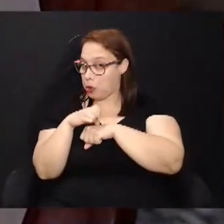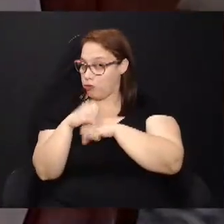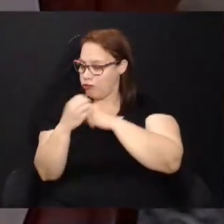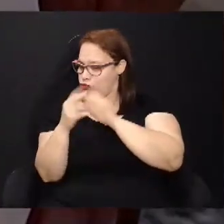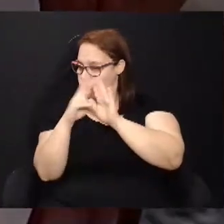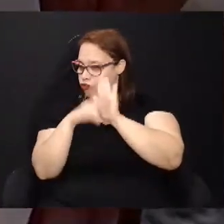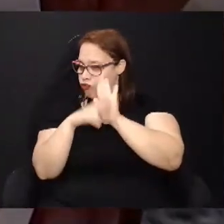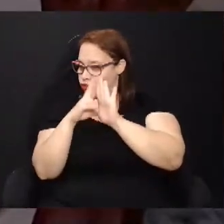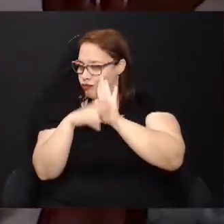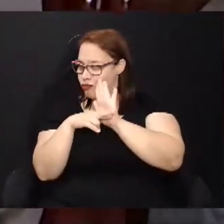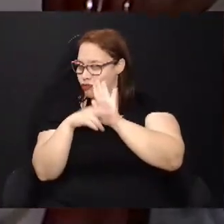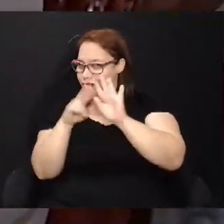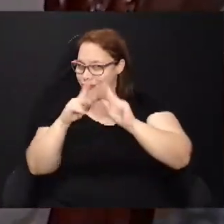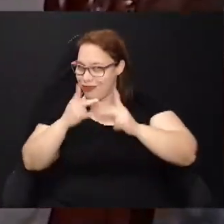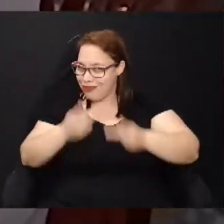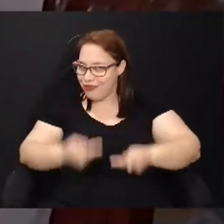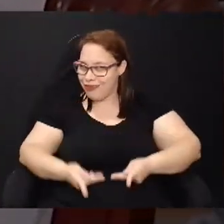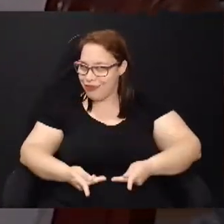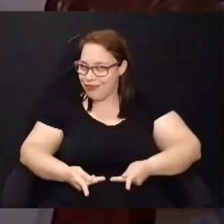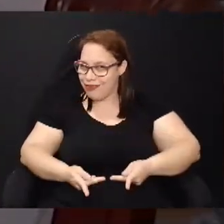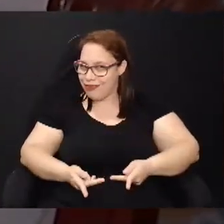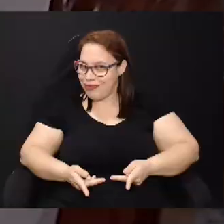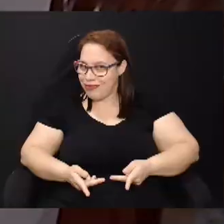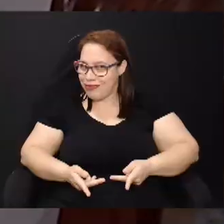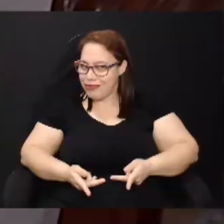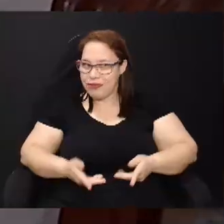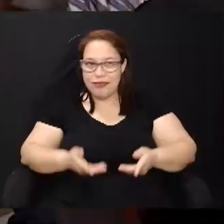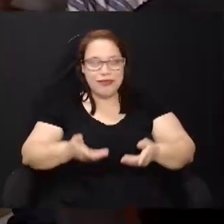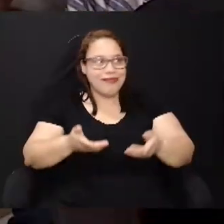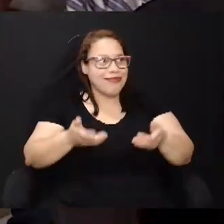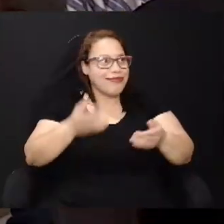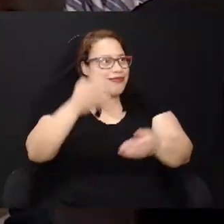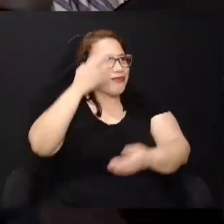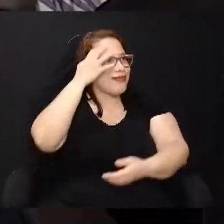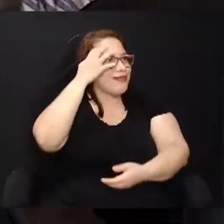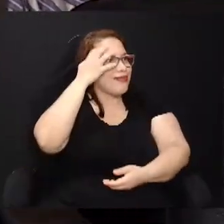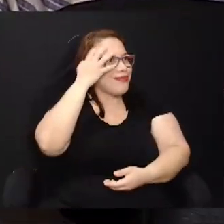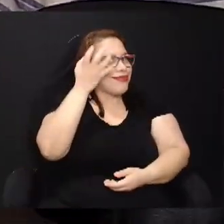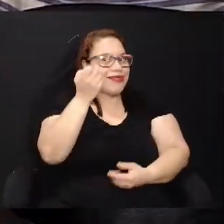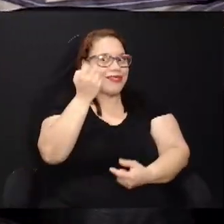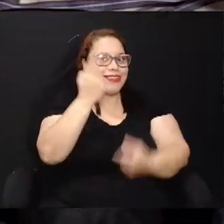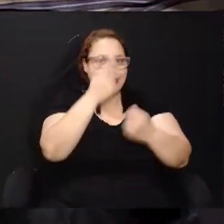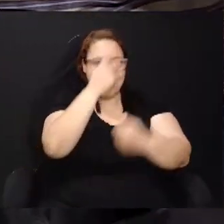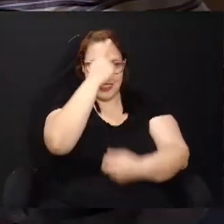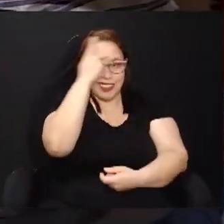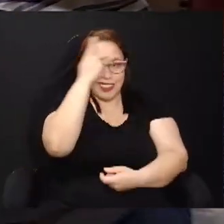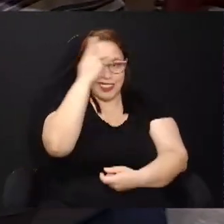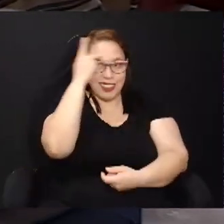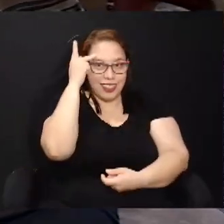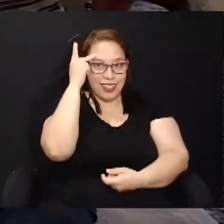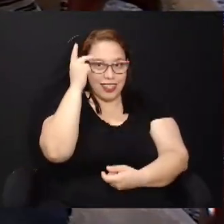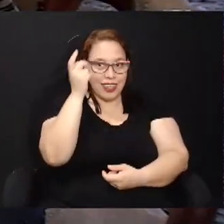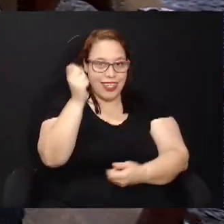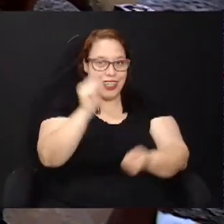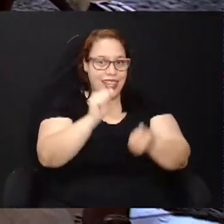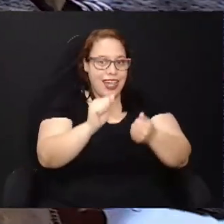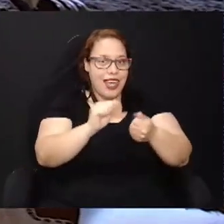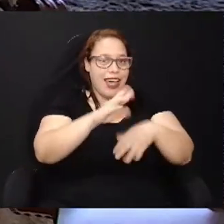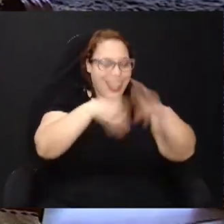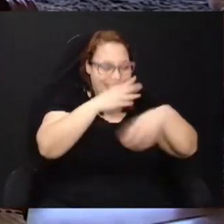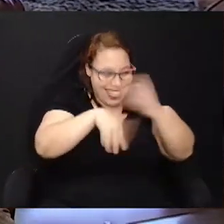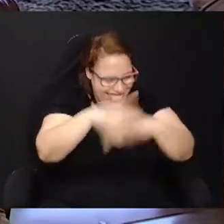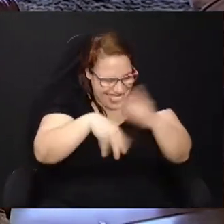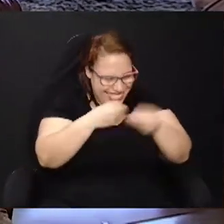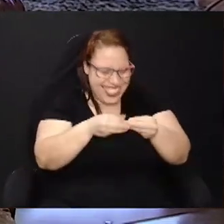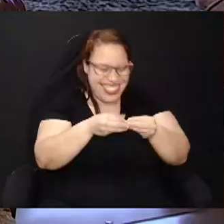que a humanidade parece seja a melhor? Cabeça minha ou de algumas pessoas. Olha a quantidade de bagunça que tem aqui. E às vezes